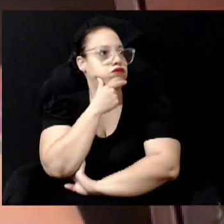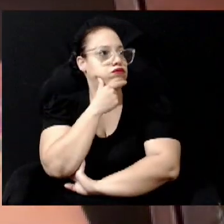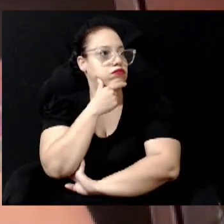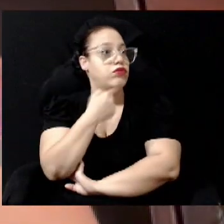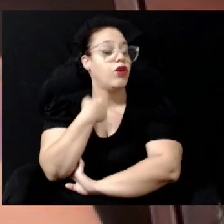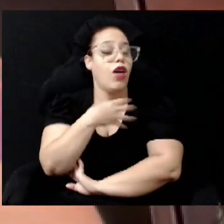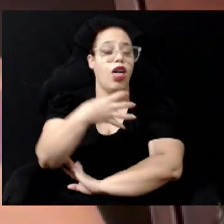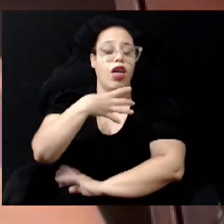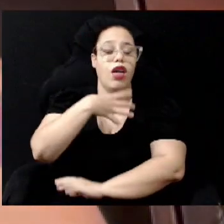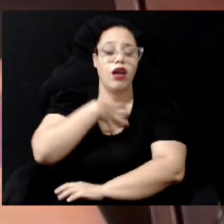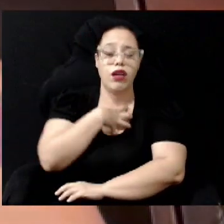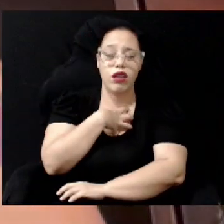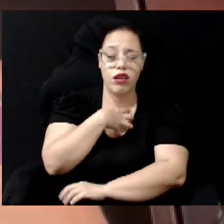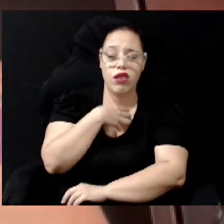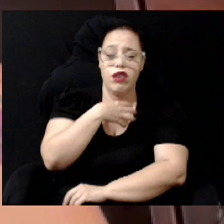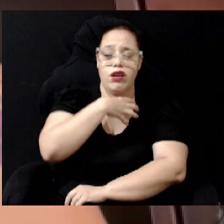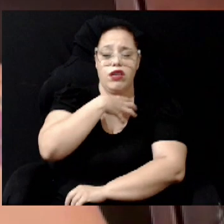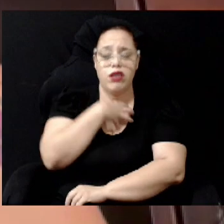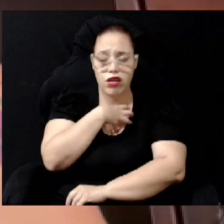emocional.